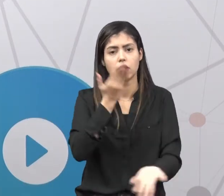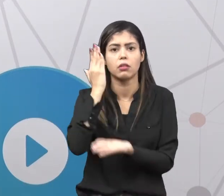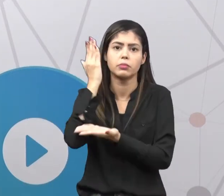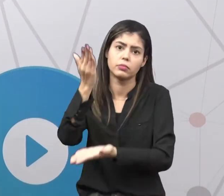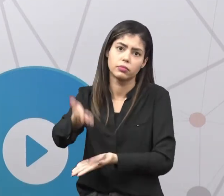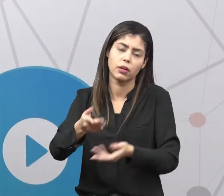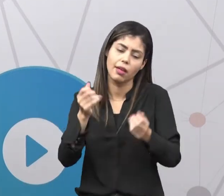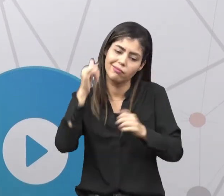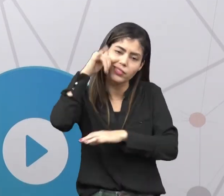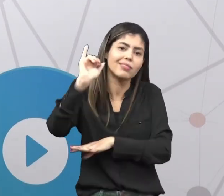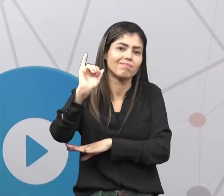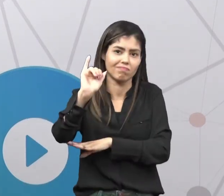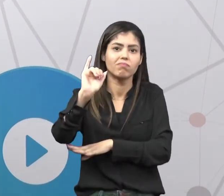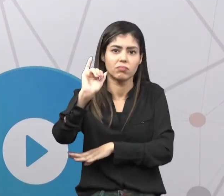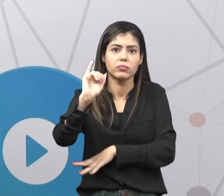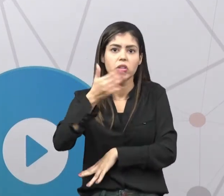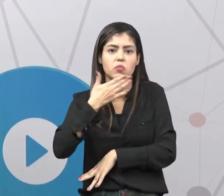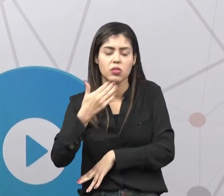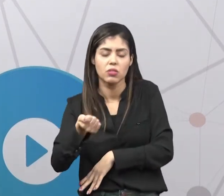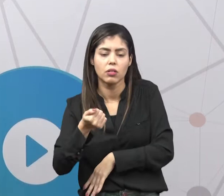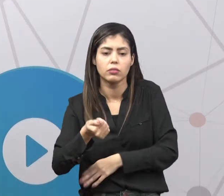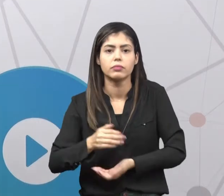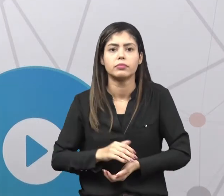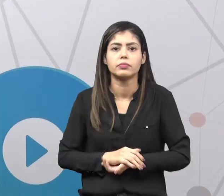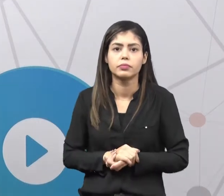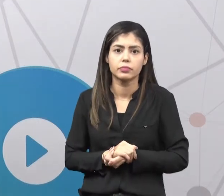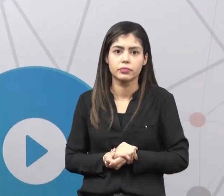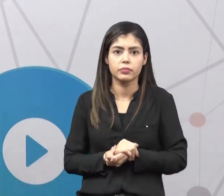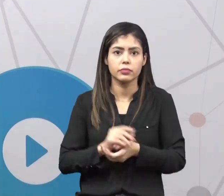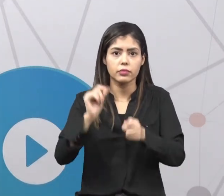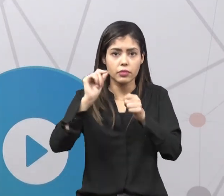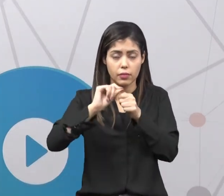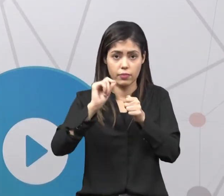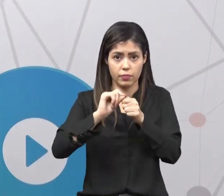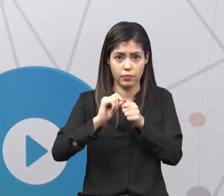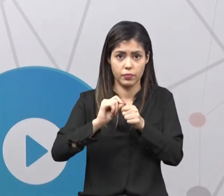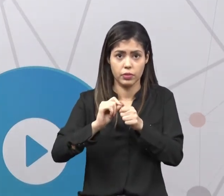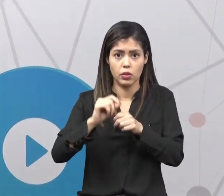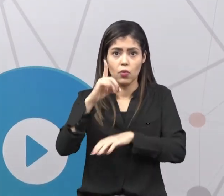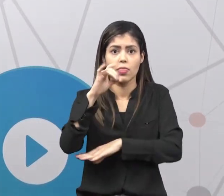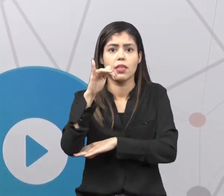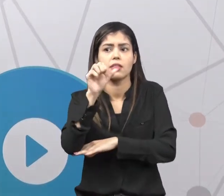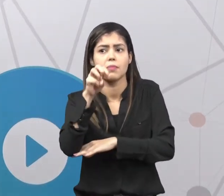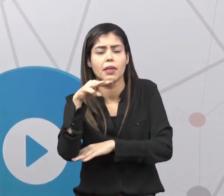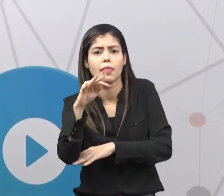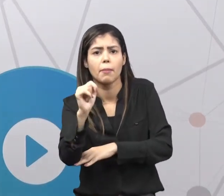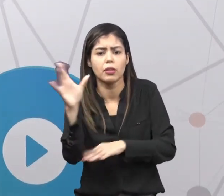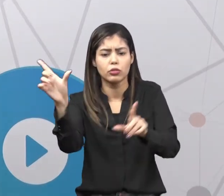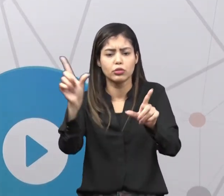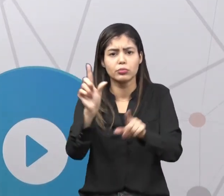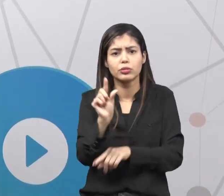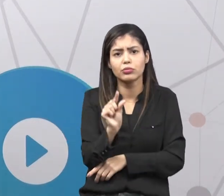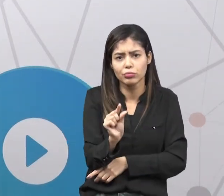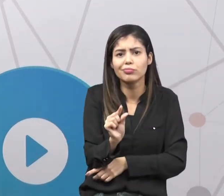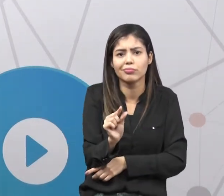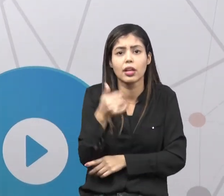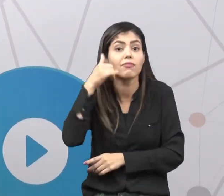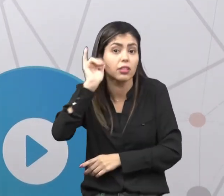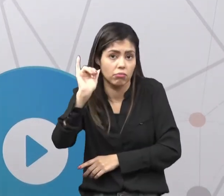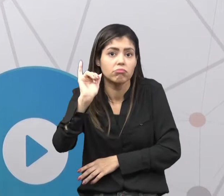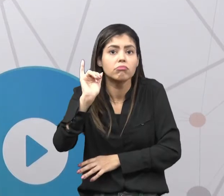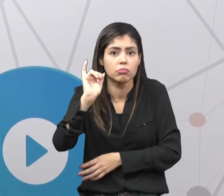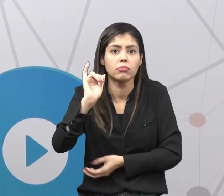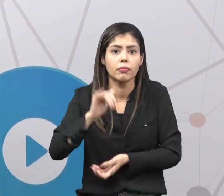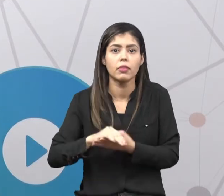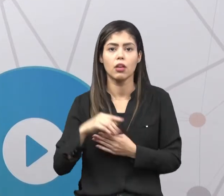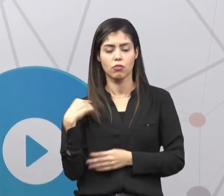nosso planeta, né? Se nós evitarmos as queimadas e fazer com que o desmatamento ilegais seja evitado, aí a